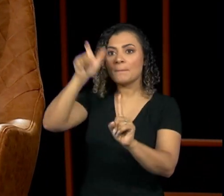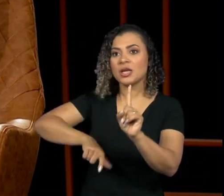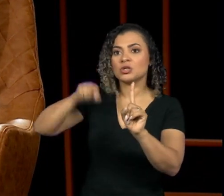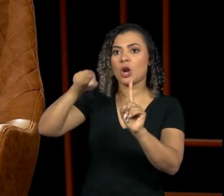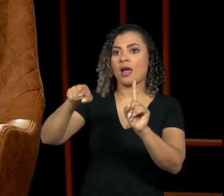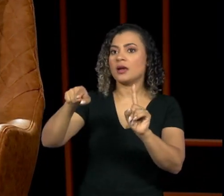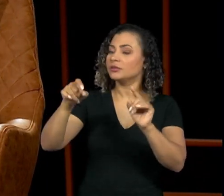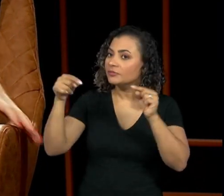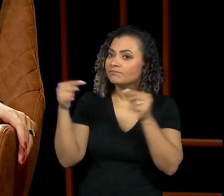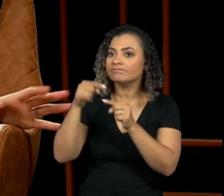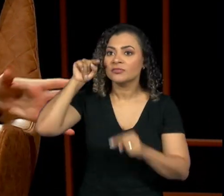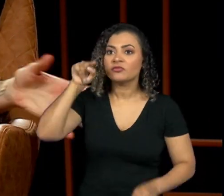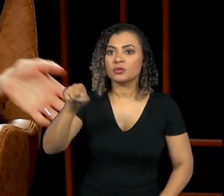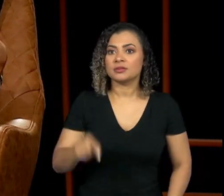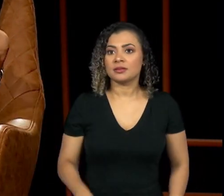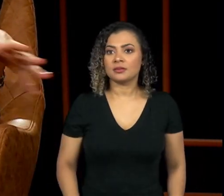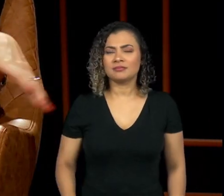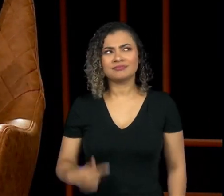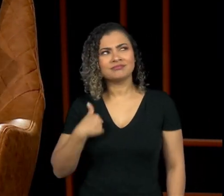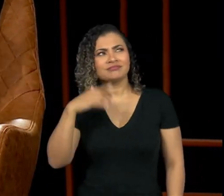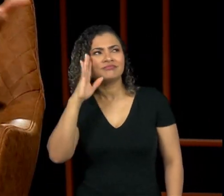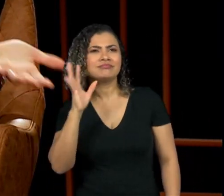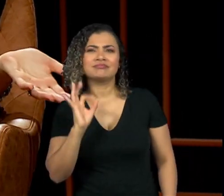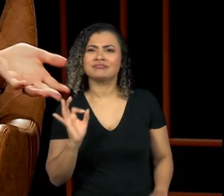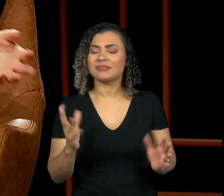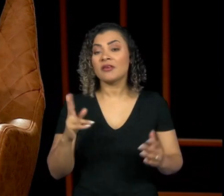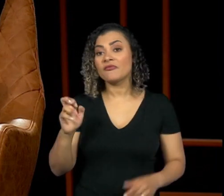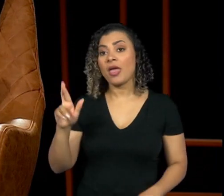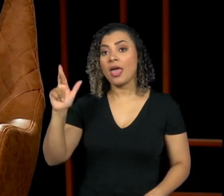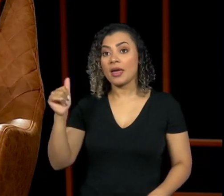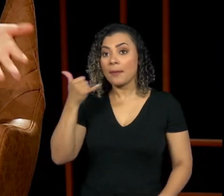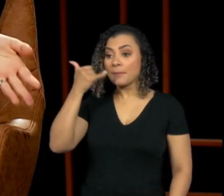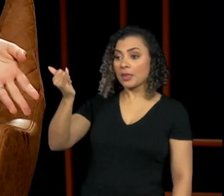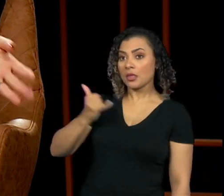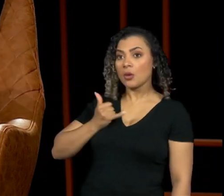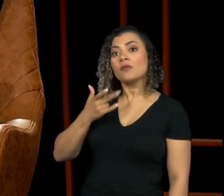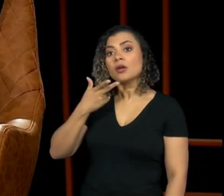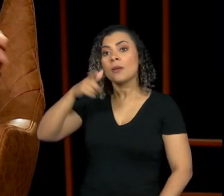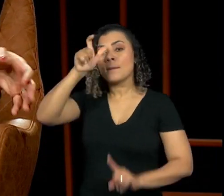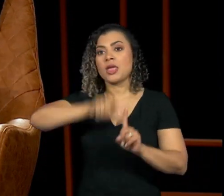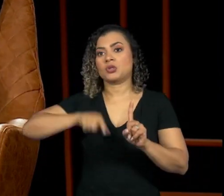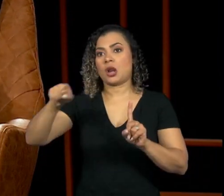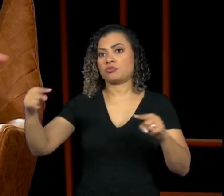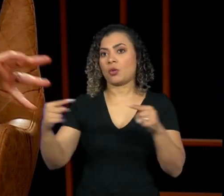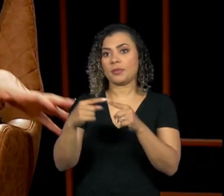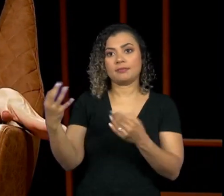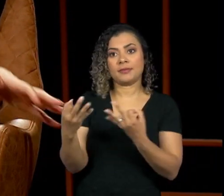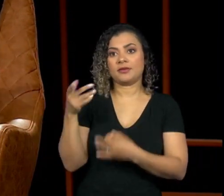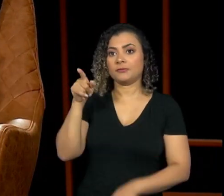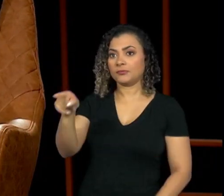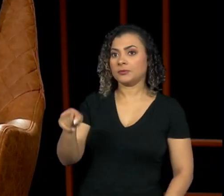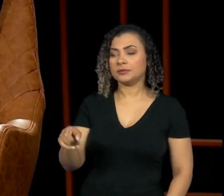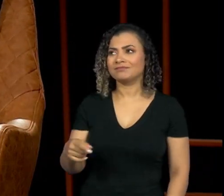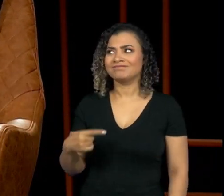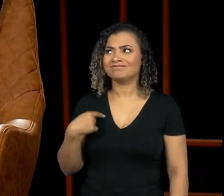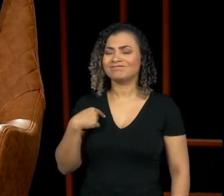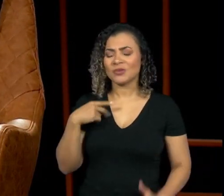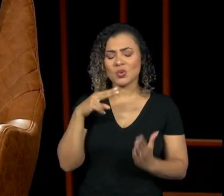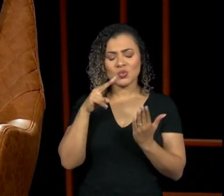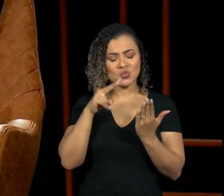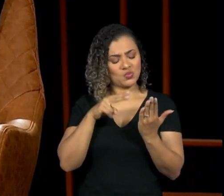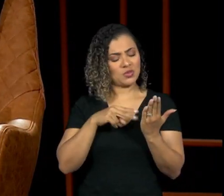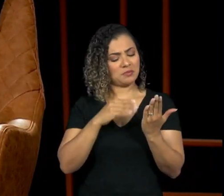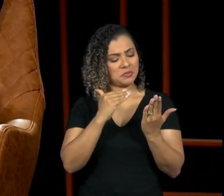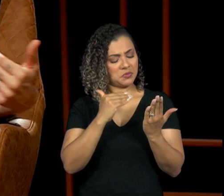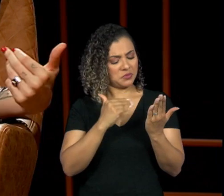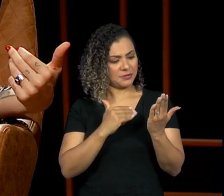Vera precisa é você. Fiquei sem entender nada, a Vera me ligou e falou, olha, tem uma personagem no filme. Eu li o roteiro e era